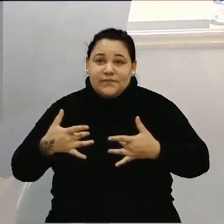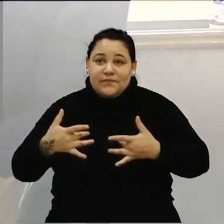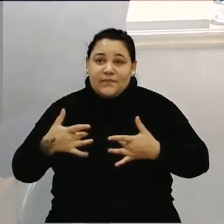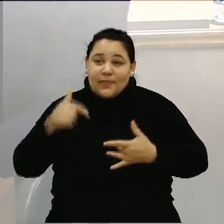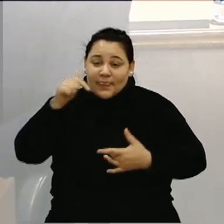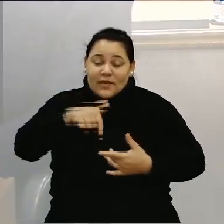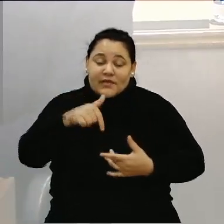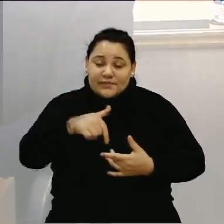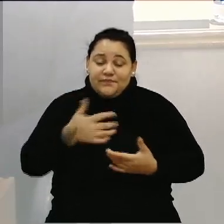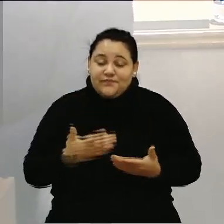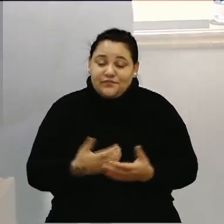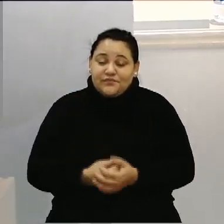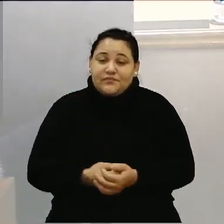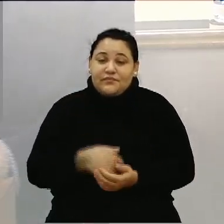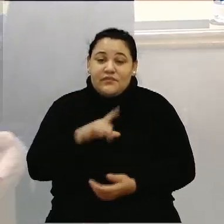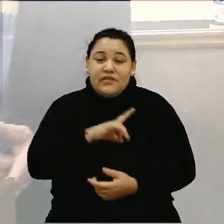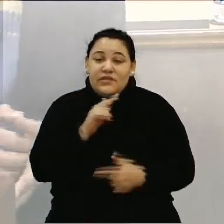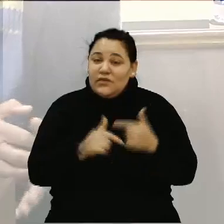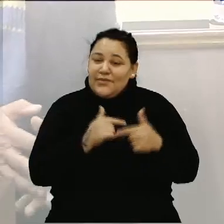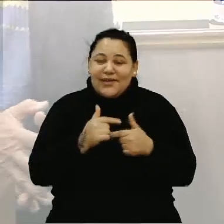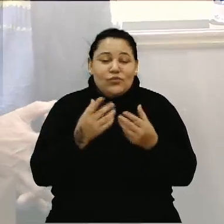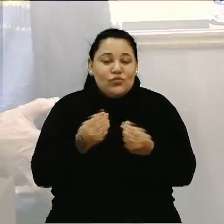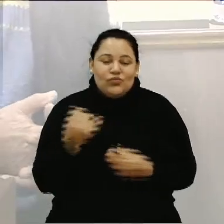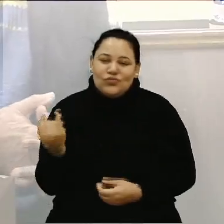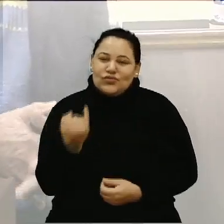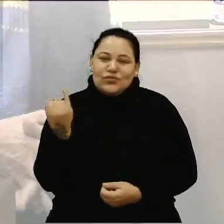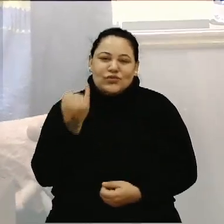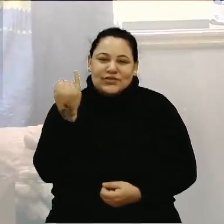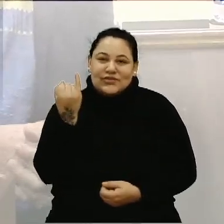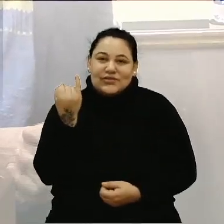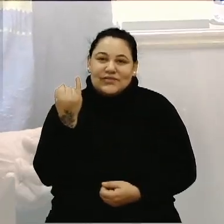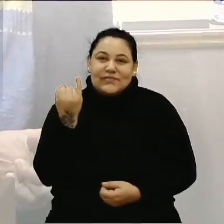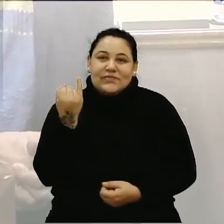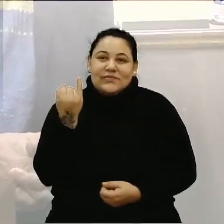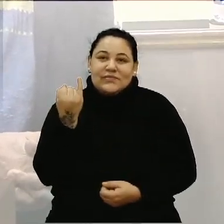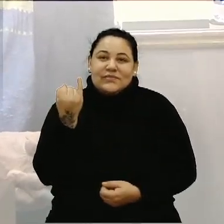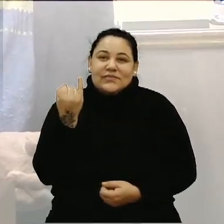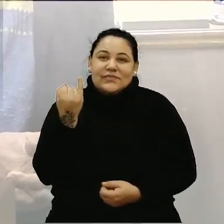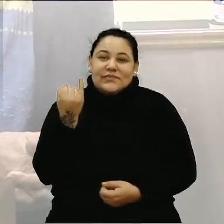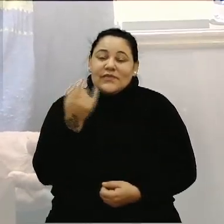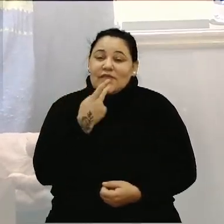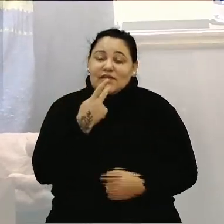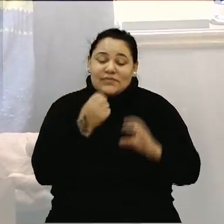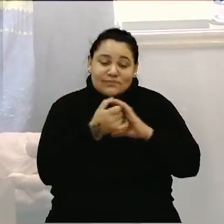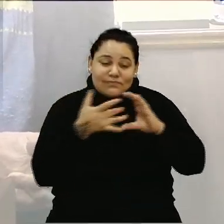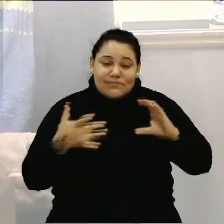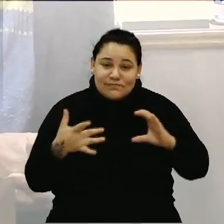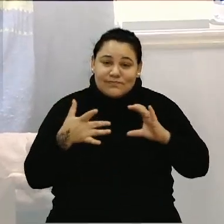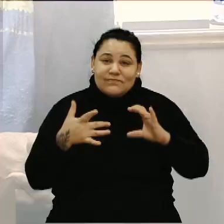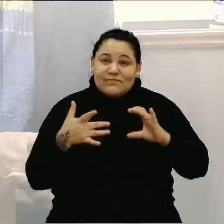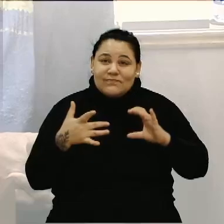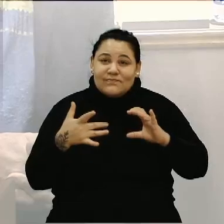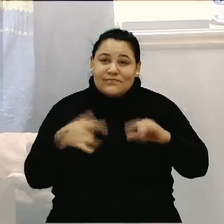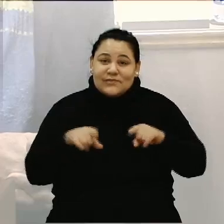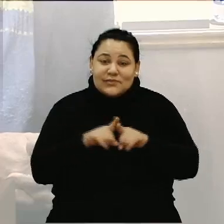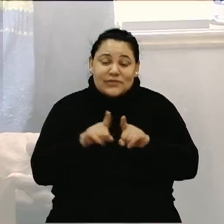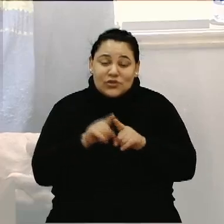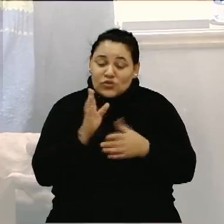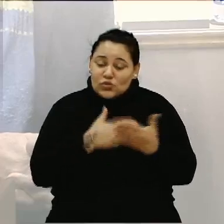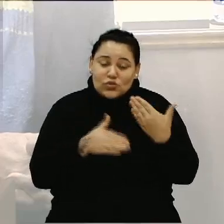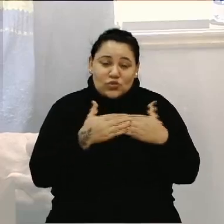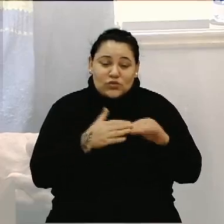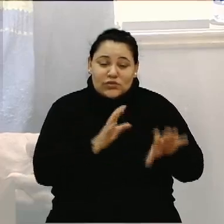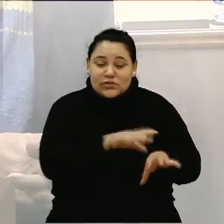aqui há pouco, eles têm um trabalho muito importante no aspecto sanitário, na Secretaria da Agricultura,